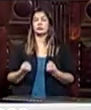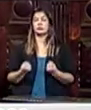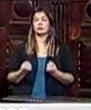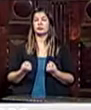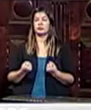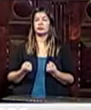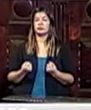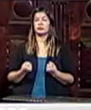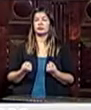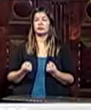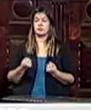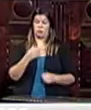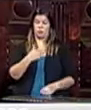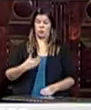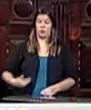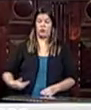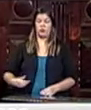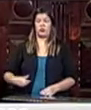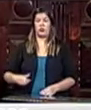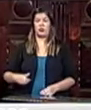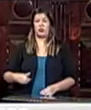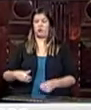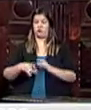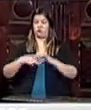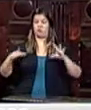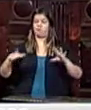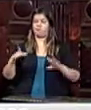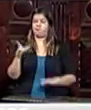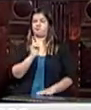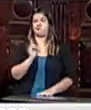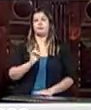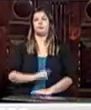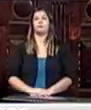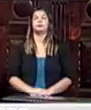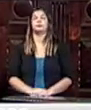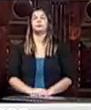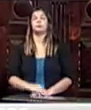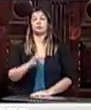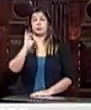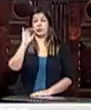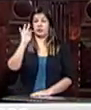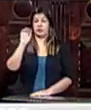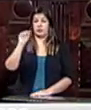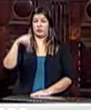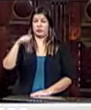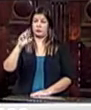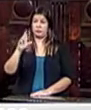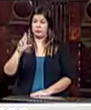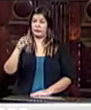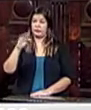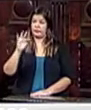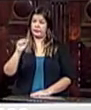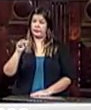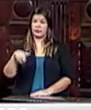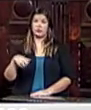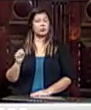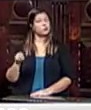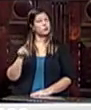um modelo antiliberal. O senhor presidente Itamar Franco não era